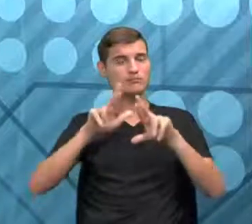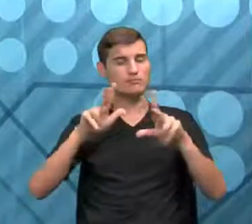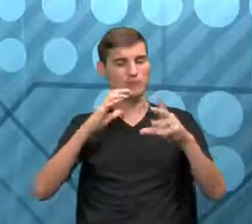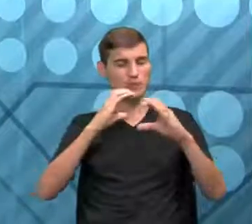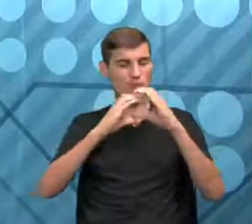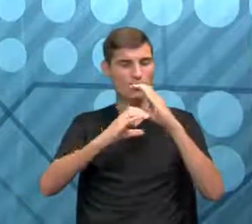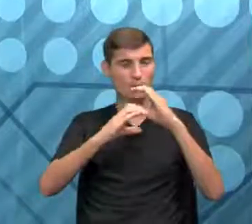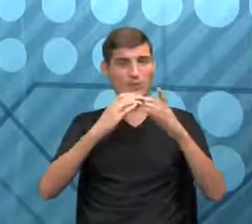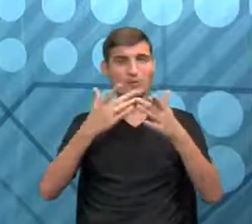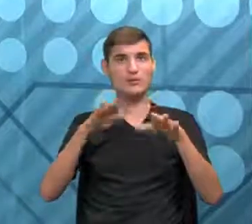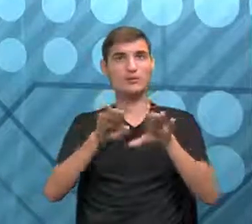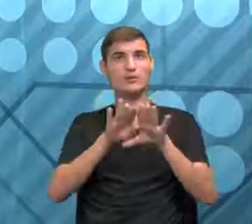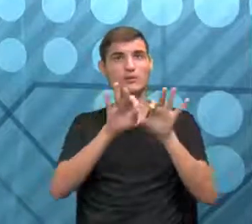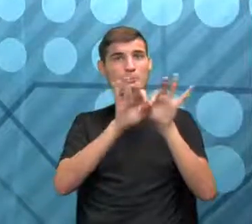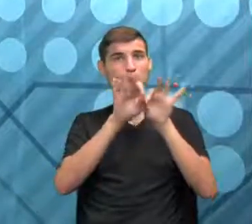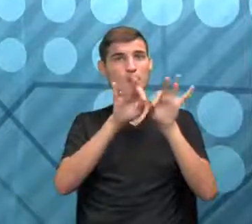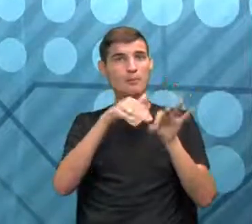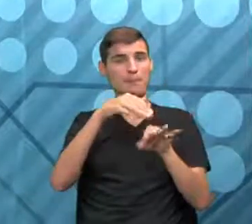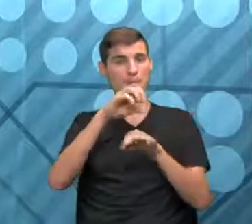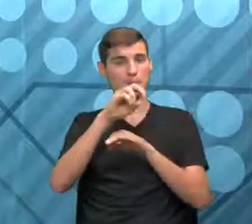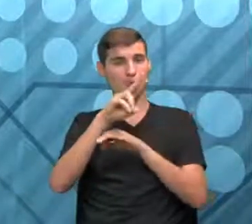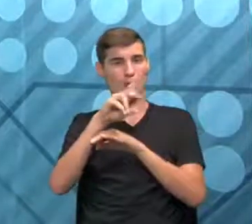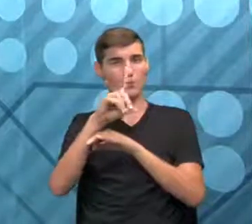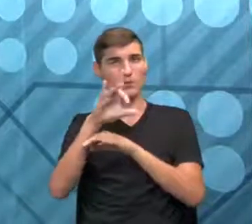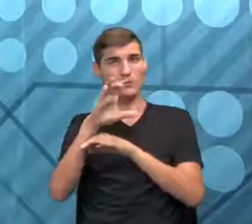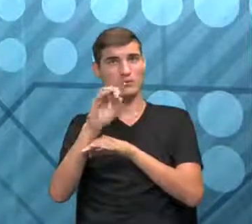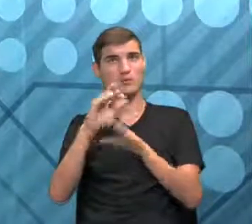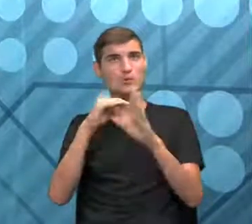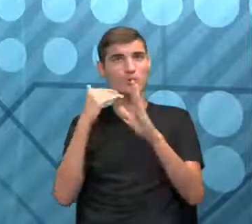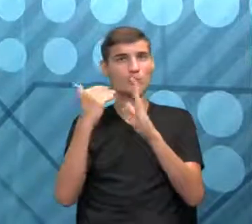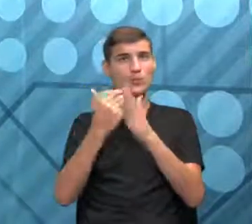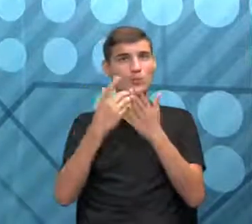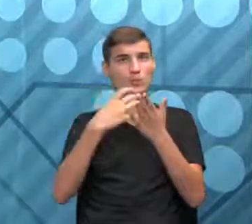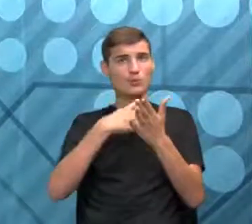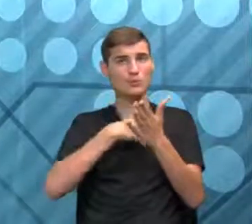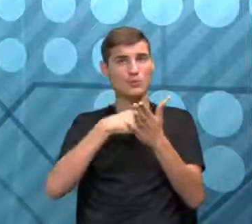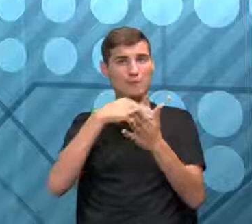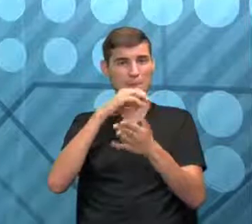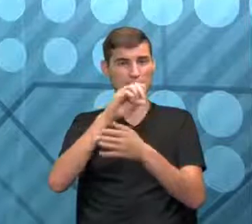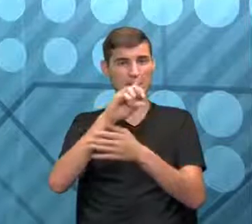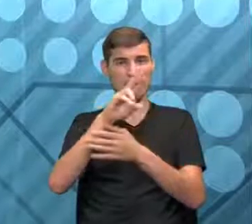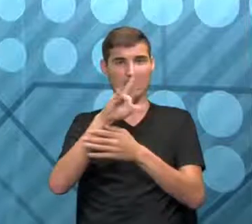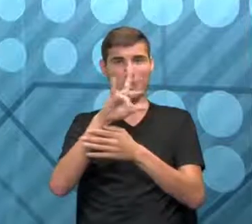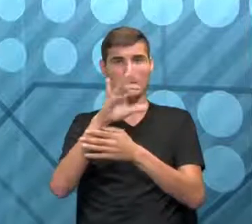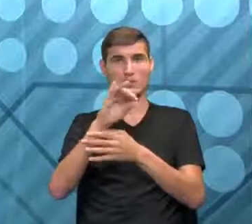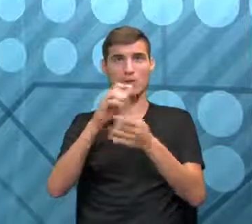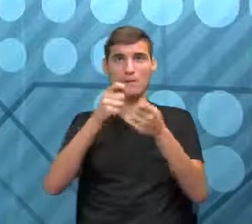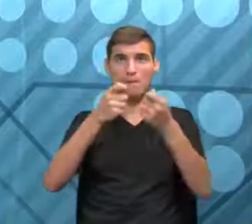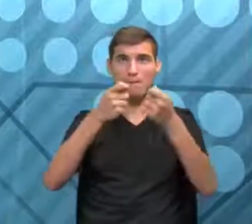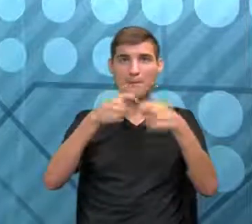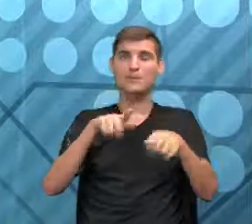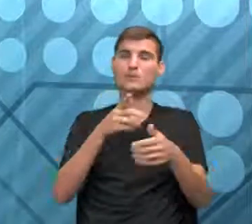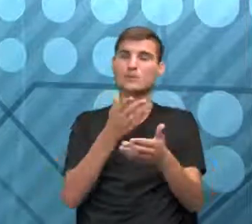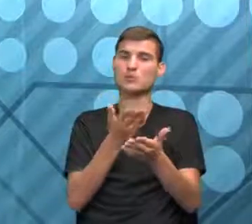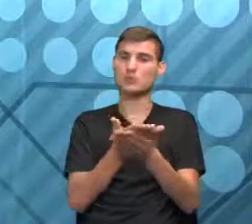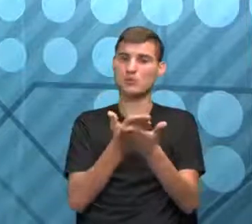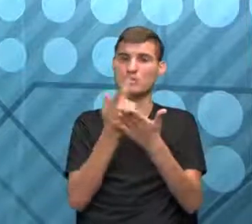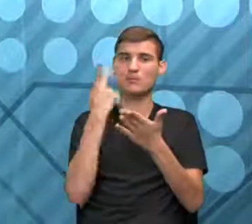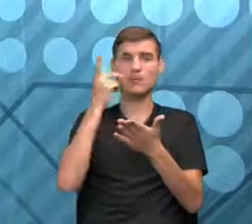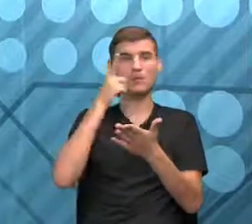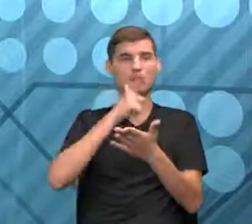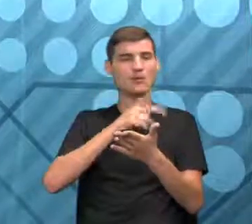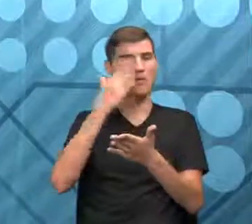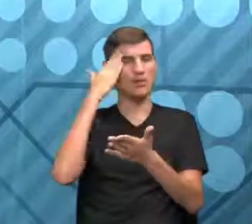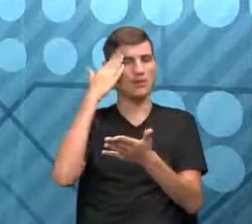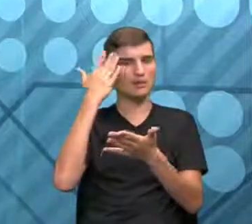em diversos tipos de modulação, mas que todo tipo de modulação e demodulação precisam ser estudados para entender